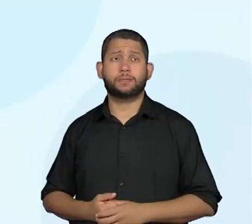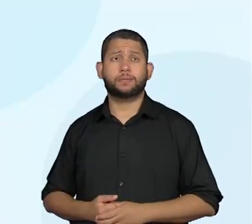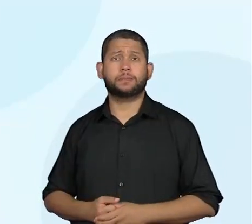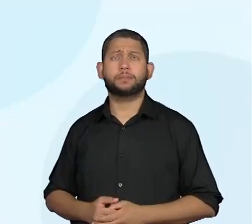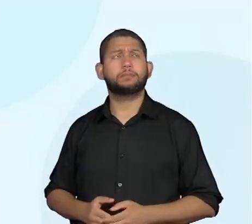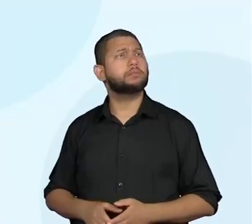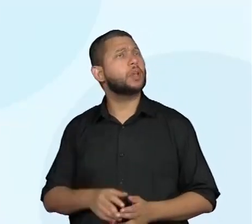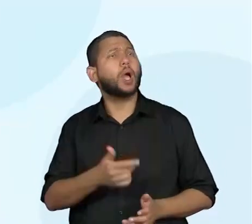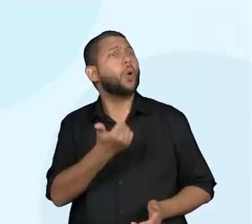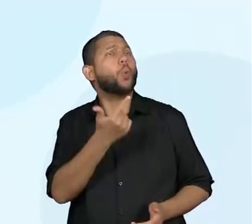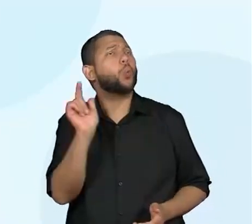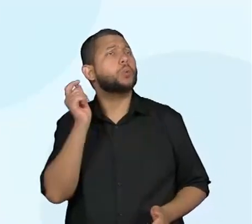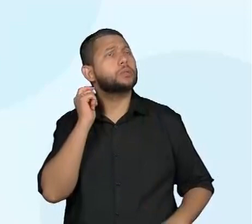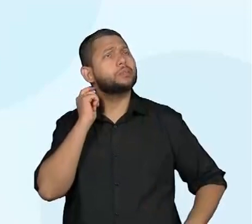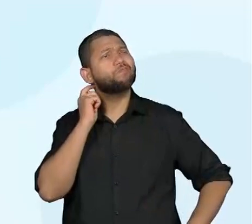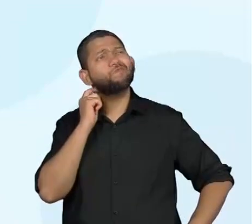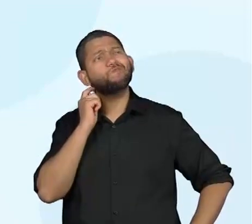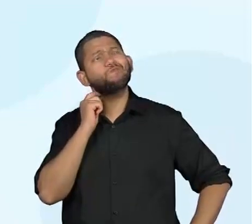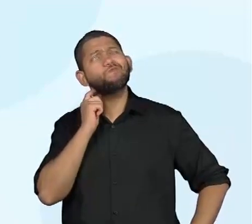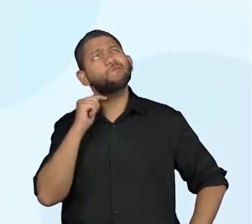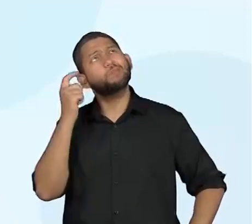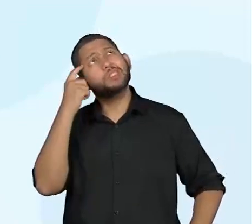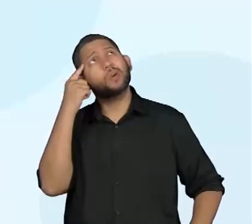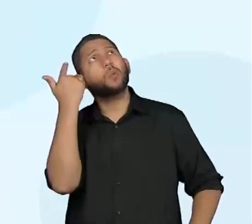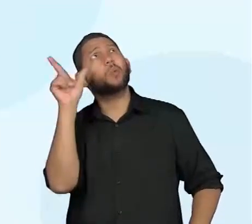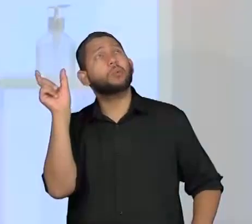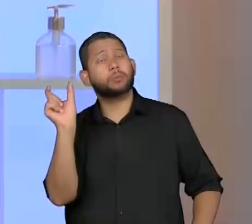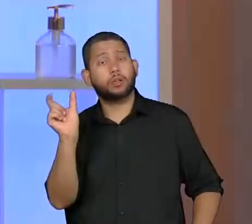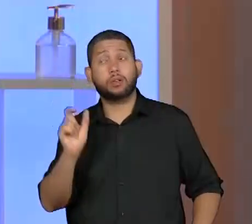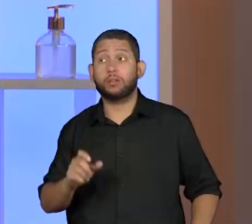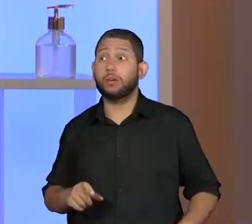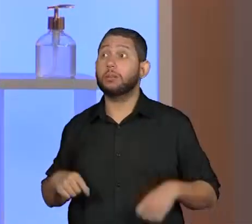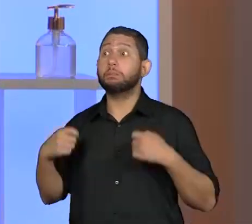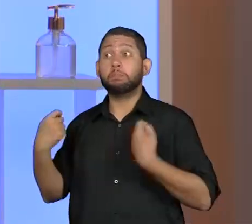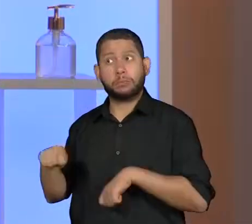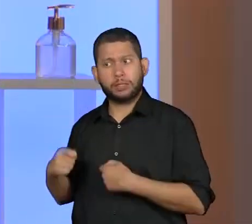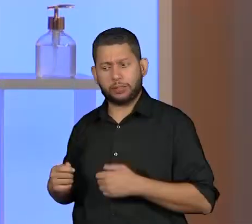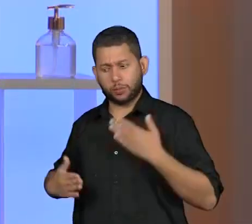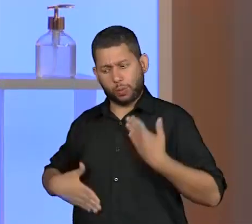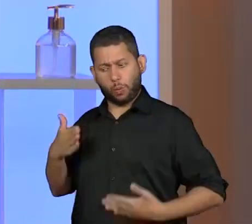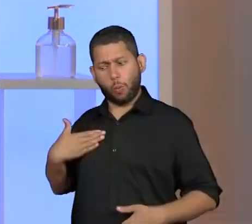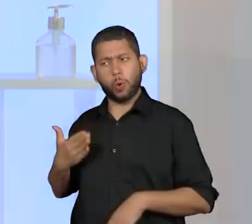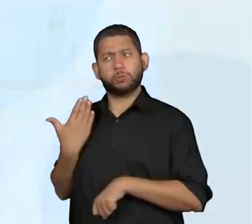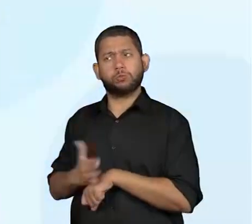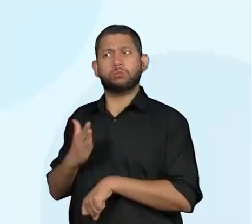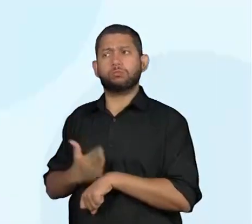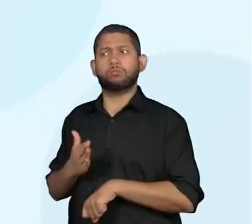Pode ir falando, professor, que você lembrar, e depois eu coloco as minhas. Condicionamento físico.